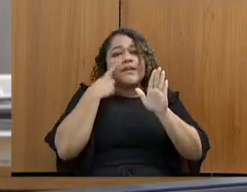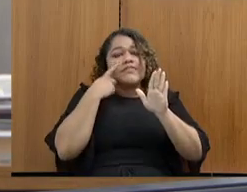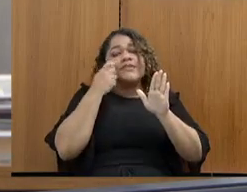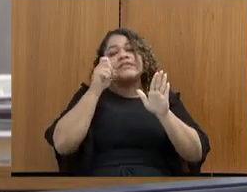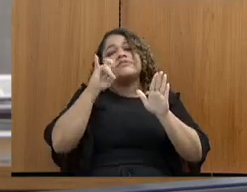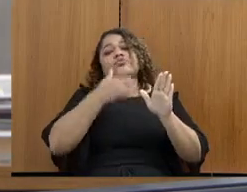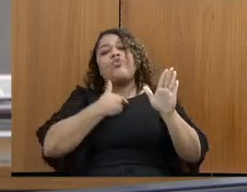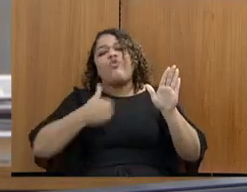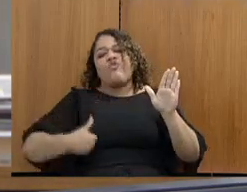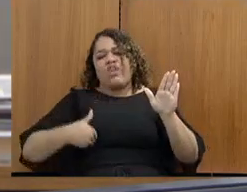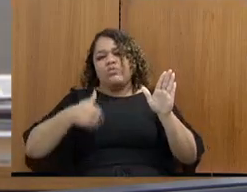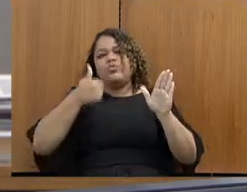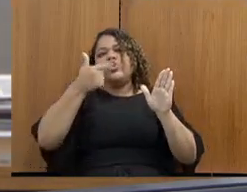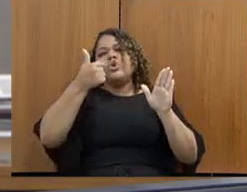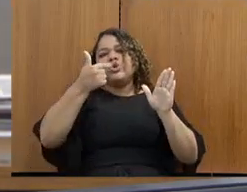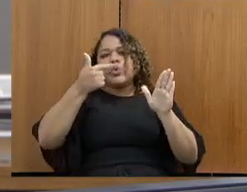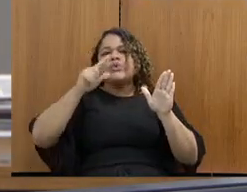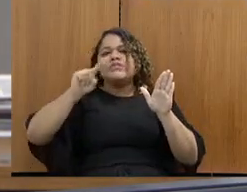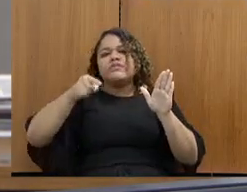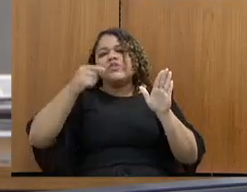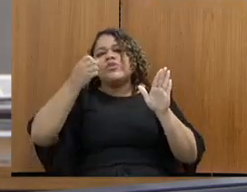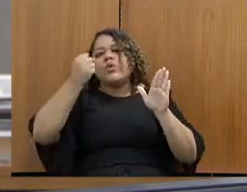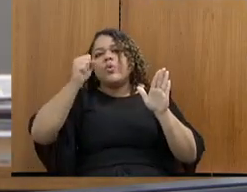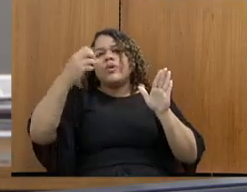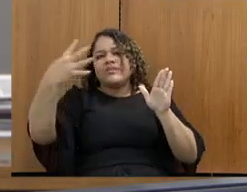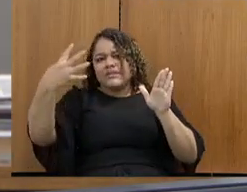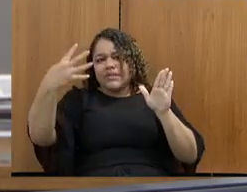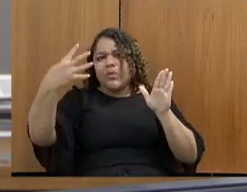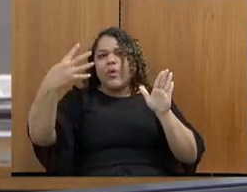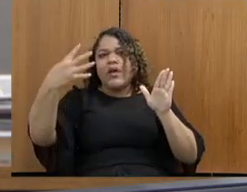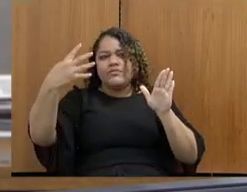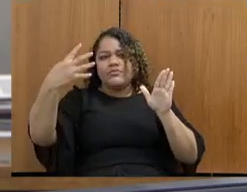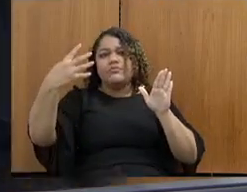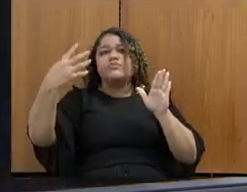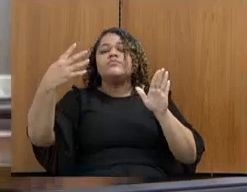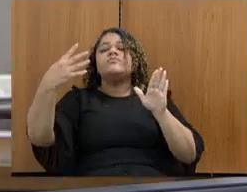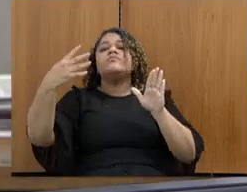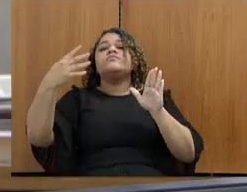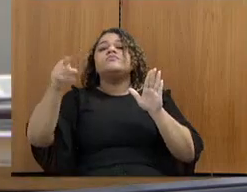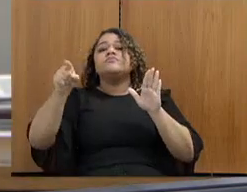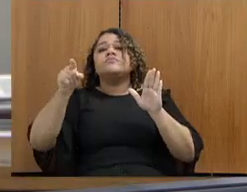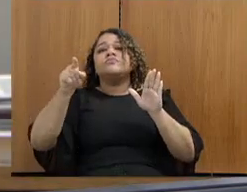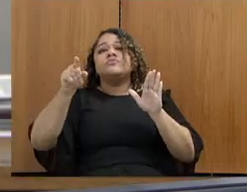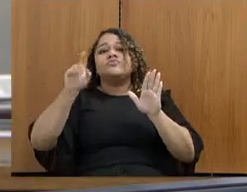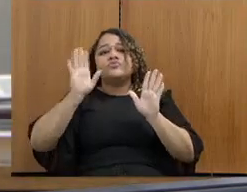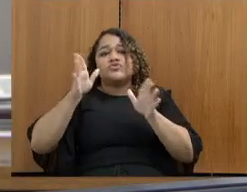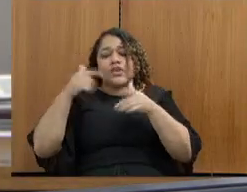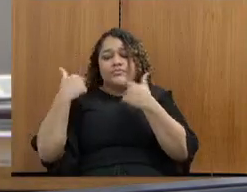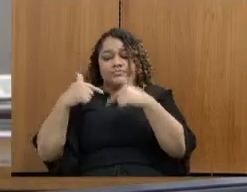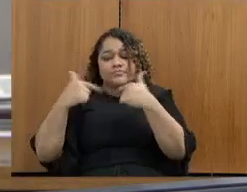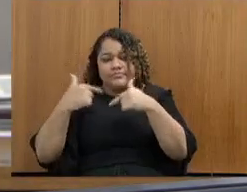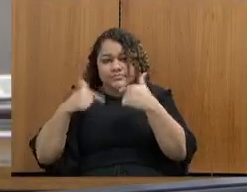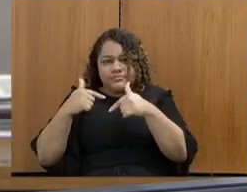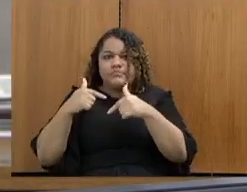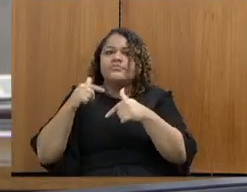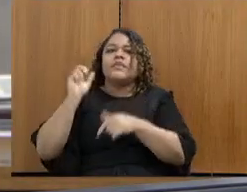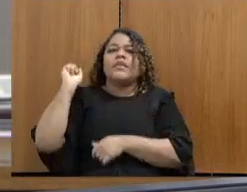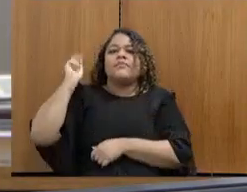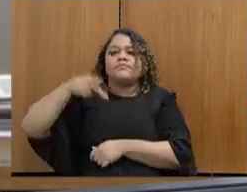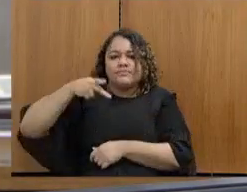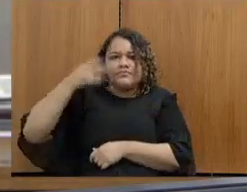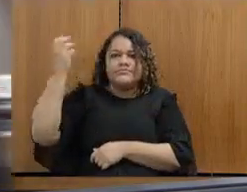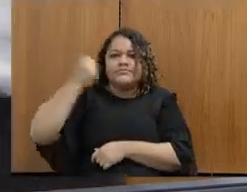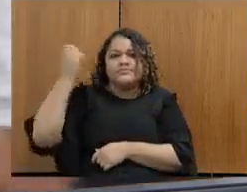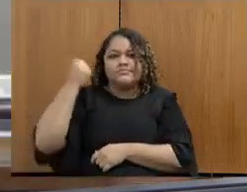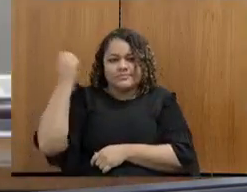para os servidores com segurança ou nos mesmos moldes para os servidores ativos veteranos e pensionistas